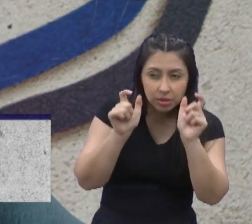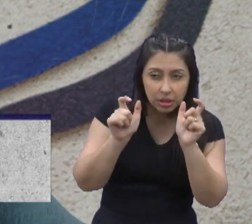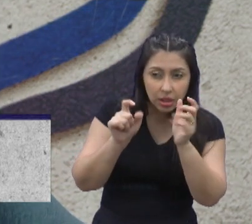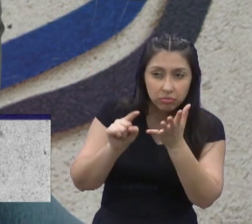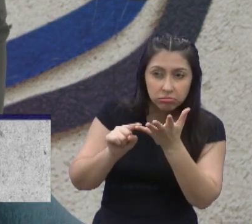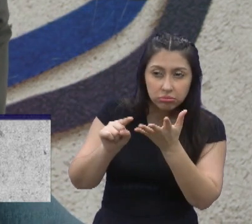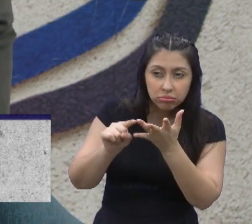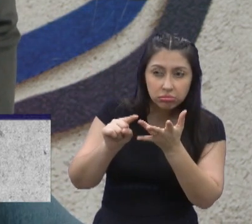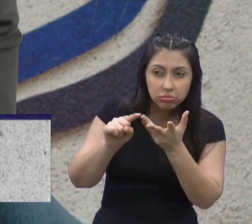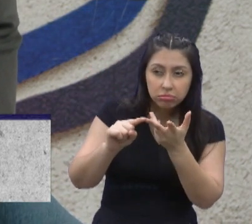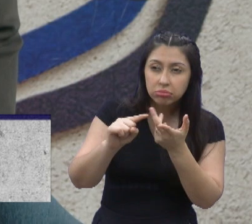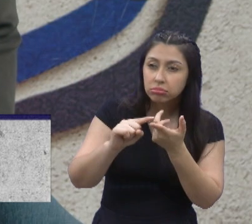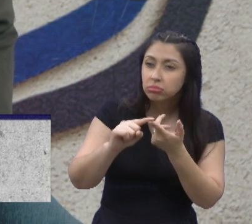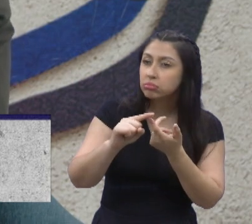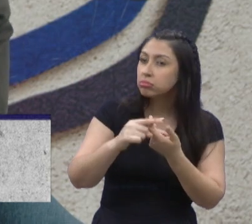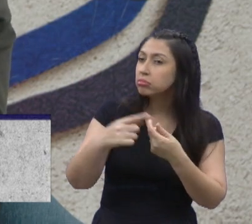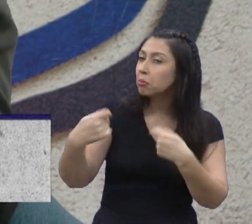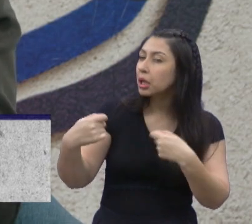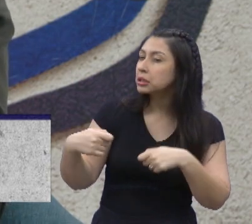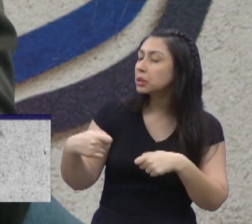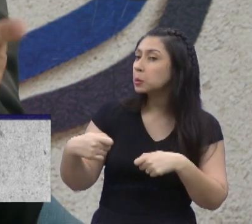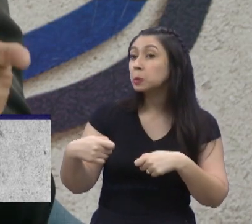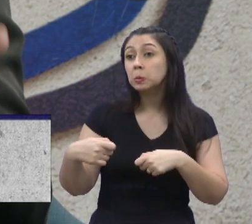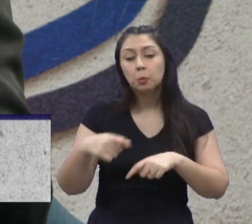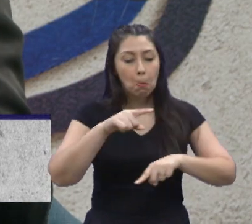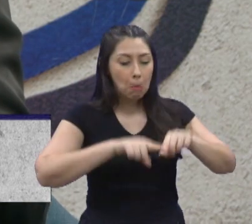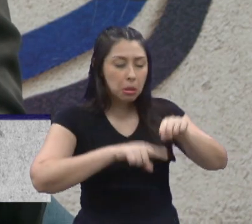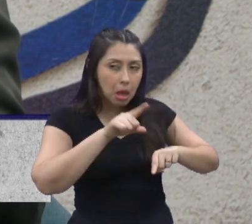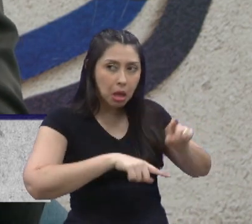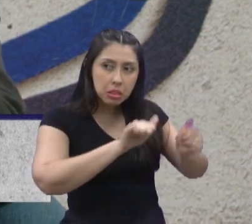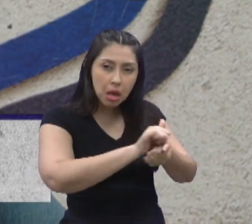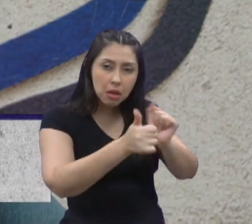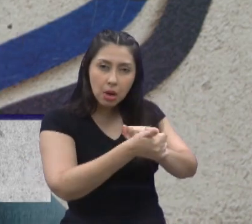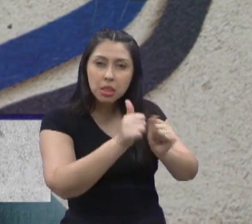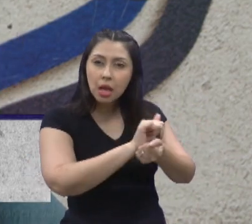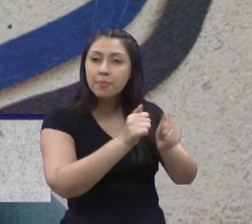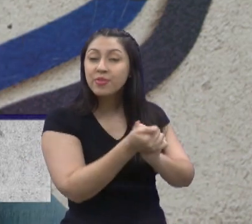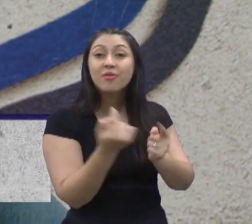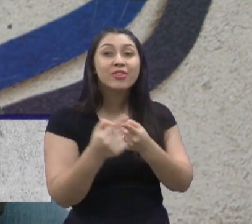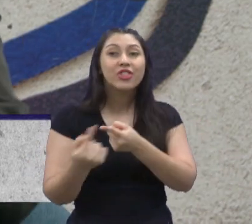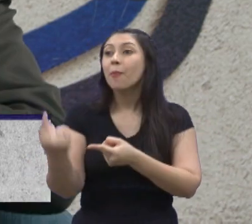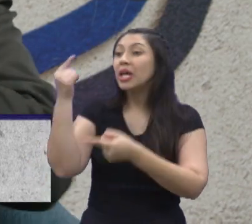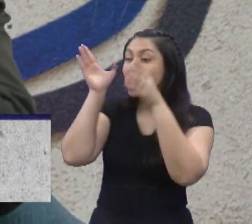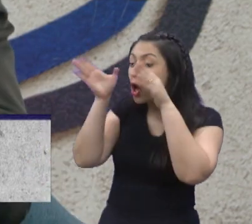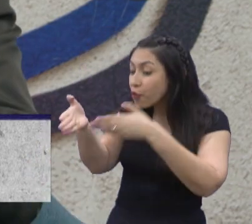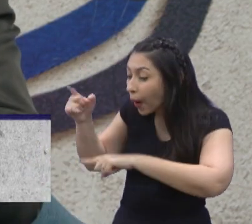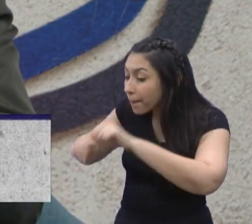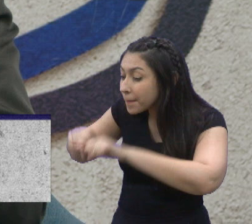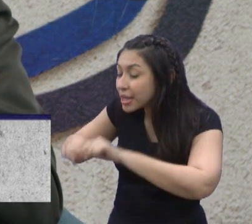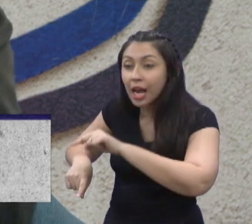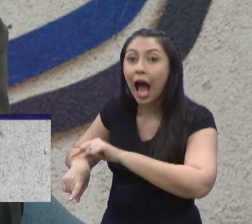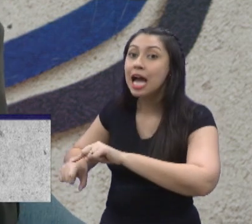desse cliente, ele começa a adaptar o produto. Porque, como eu falei, a gente veio da venda 2.0, que era muito focada no produto. Então, se eu tiver um